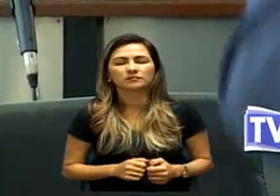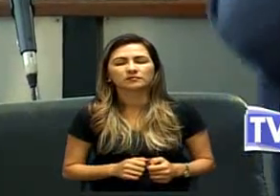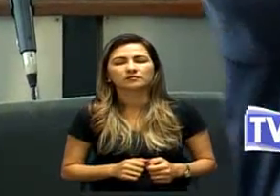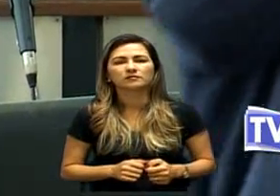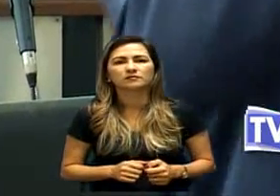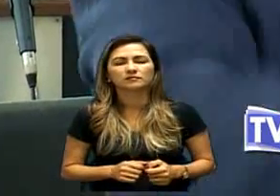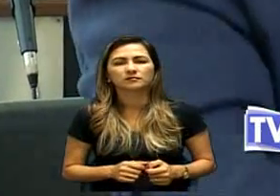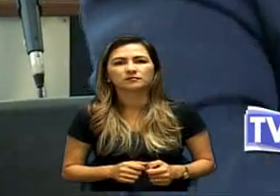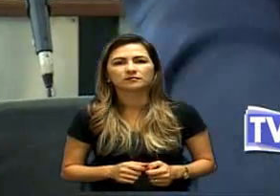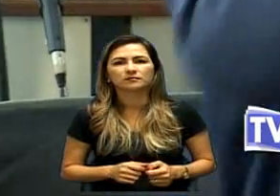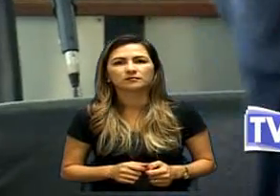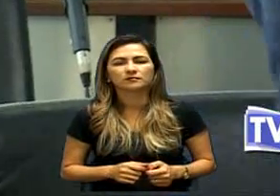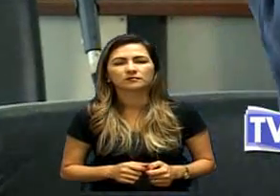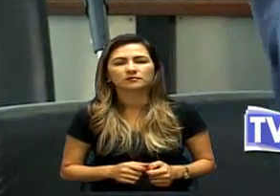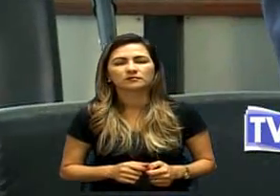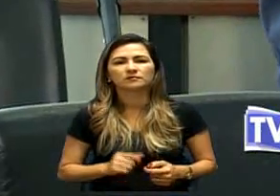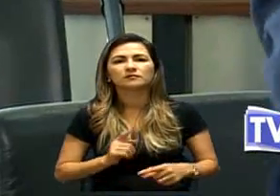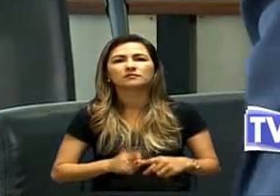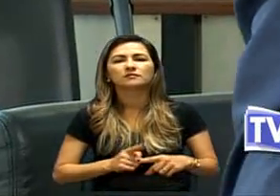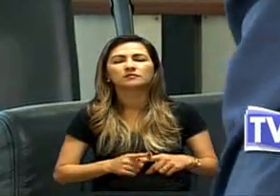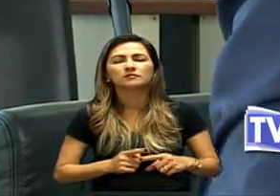o filho do Toniquinho